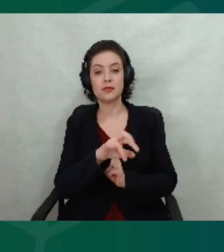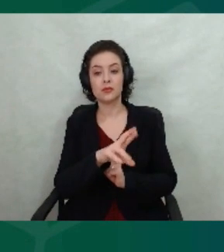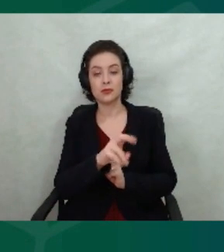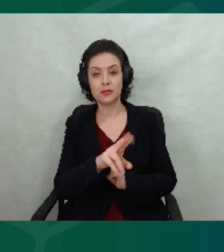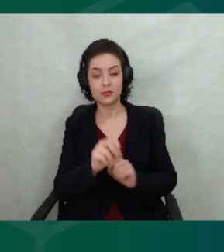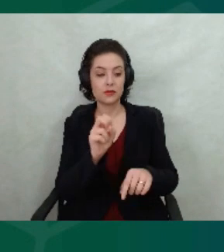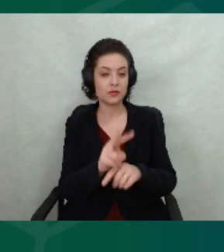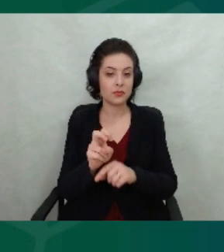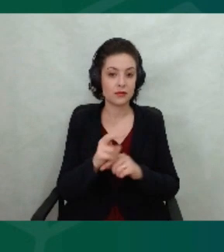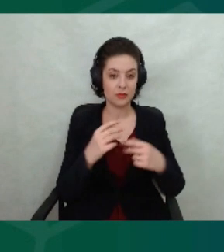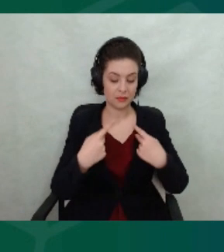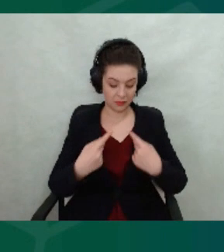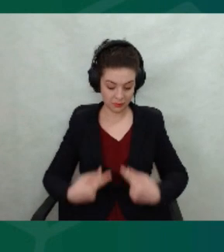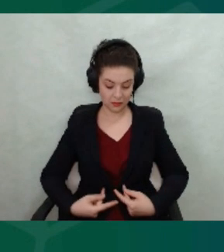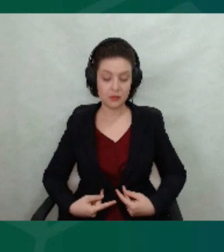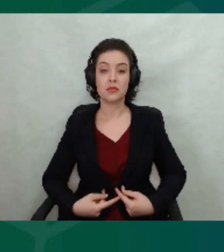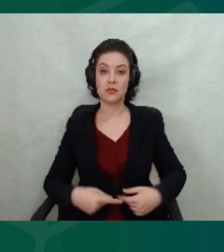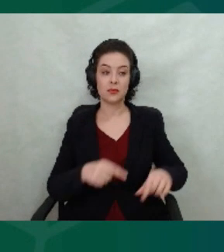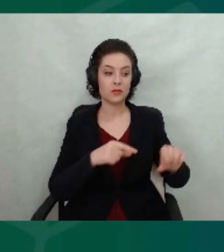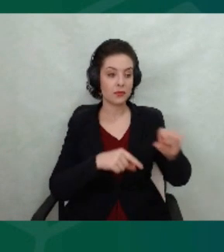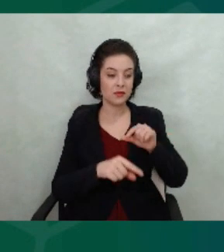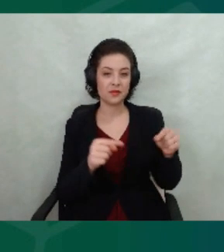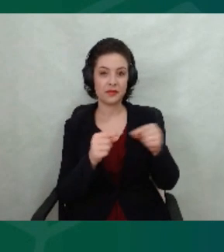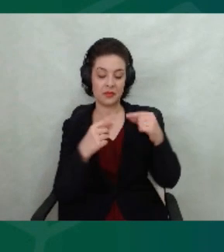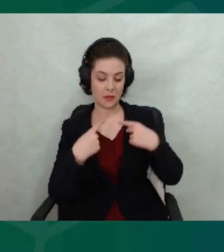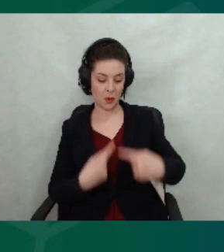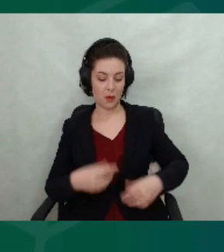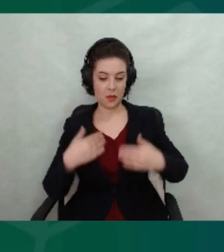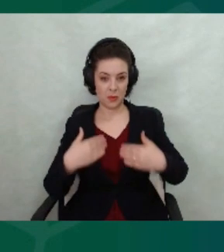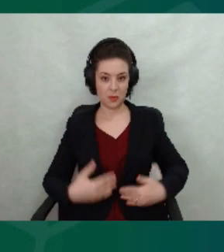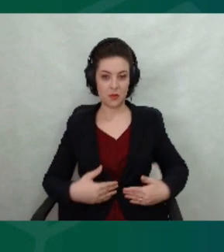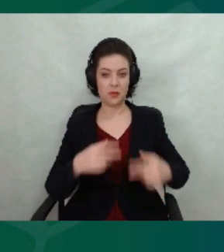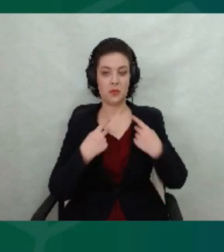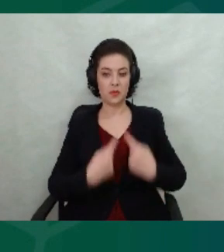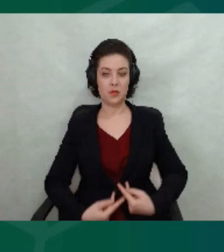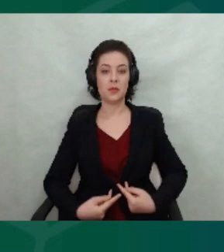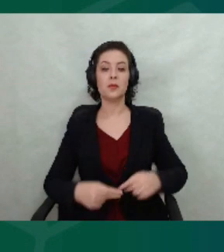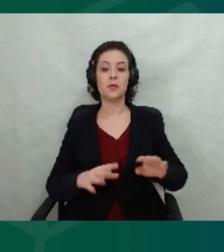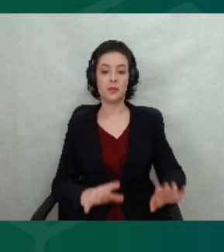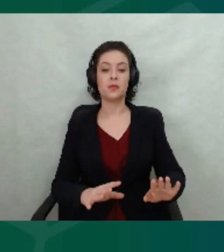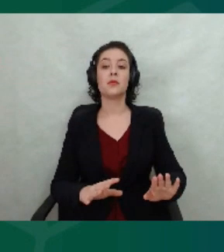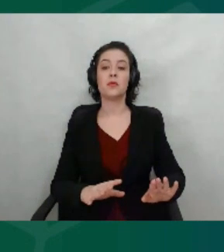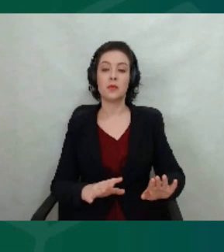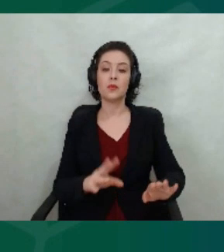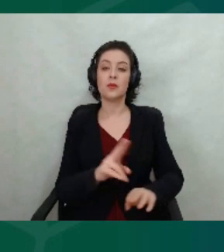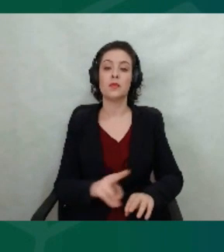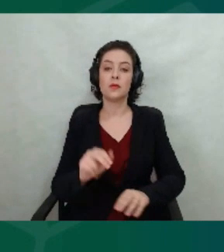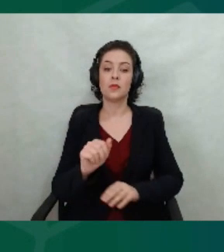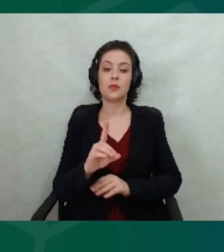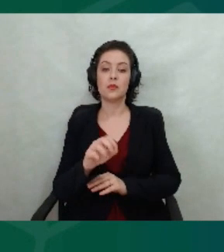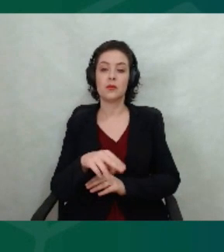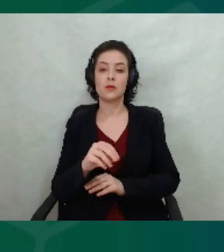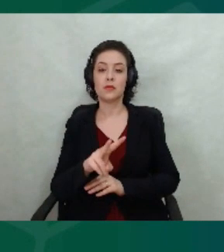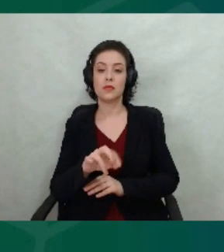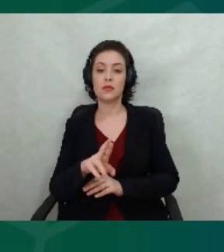muito frequentes, o adenovírus. E vacinas com uso de adenovírus foram usadas como